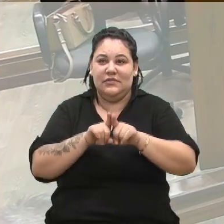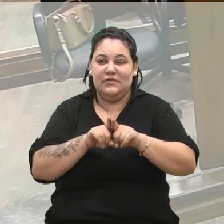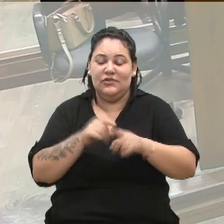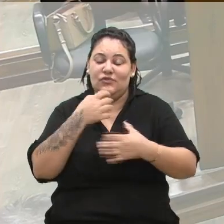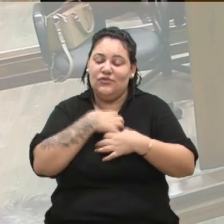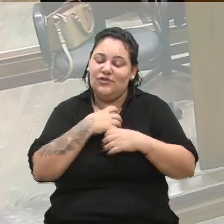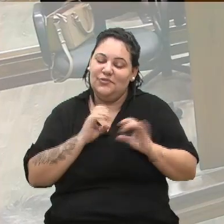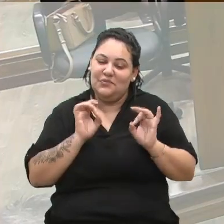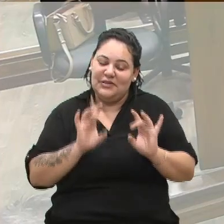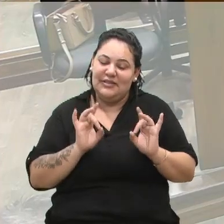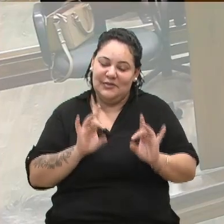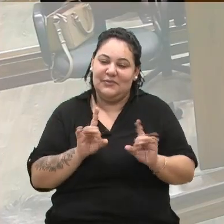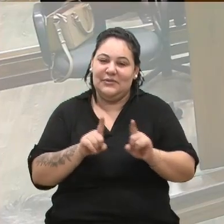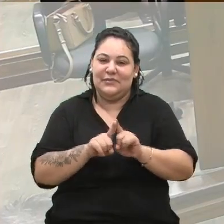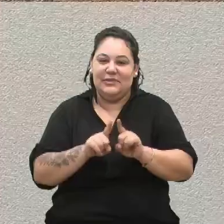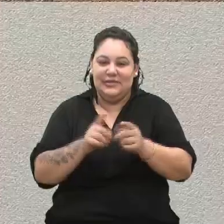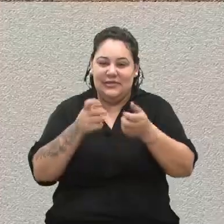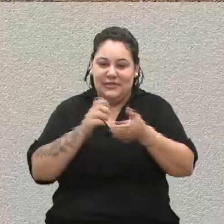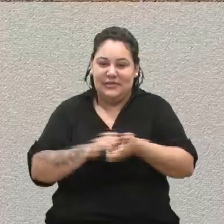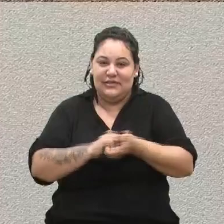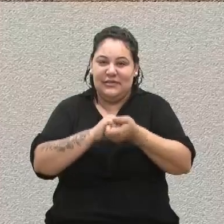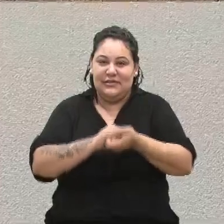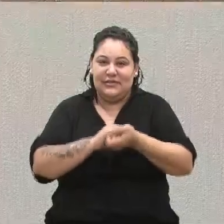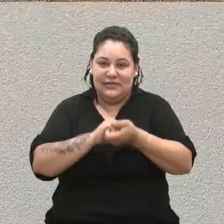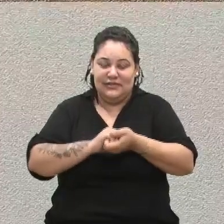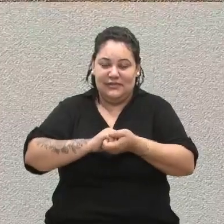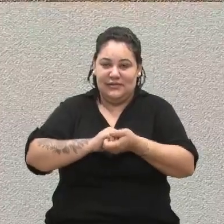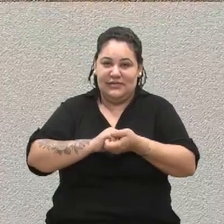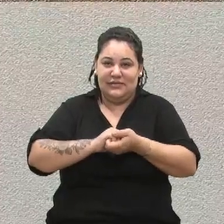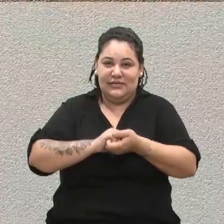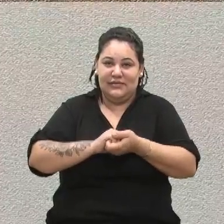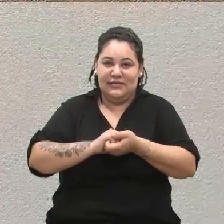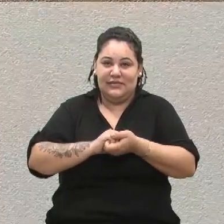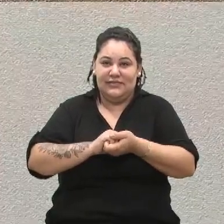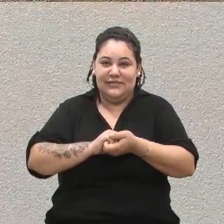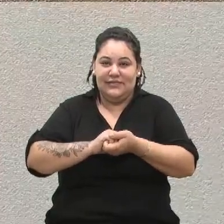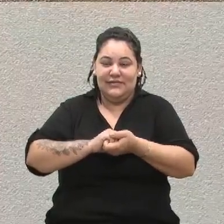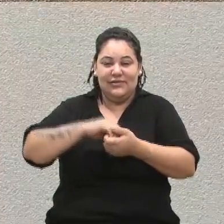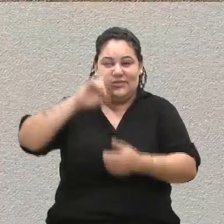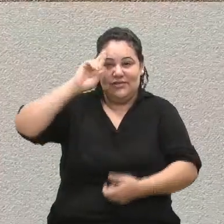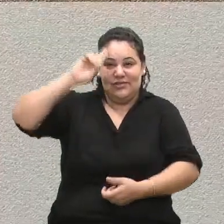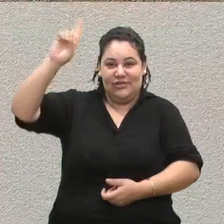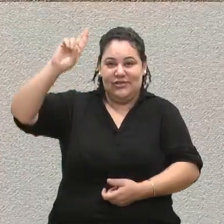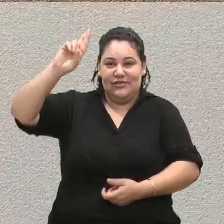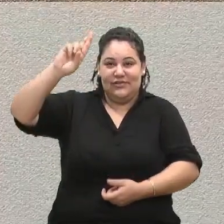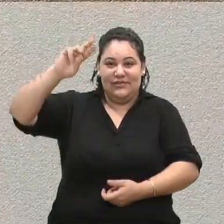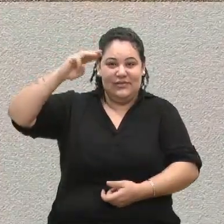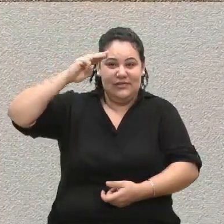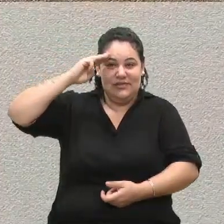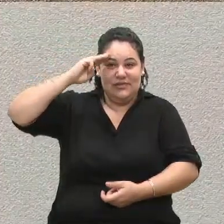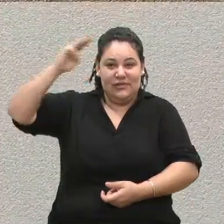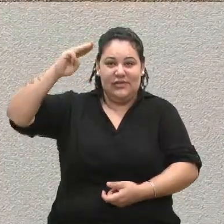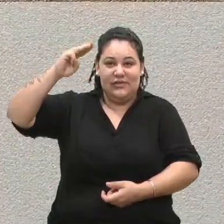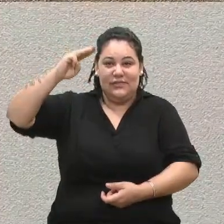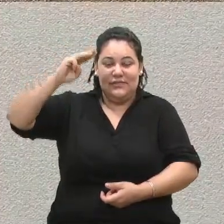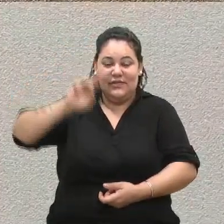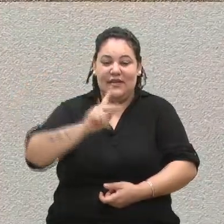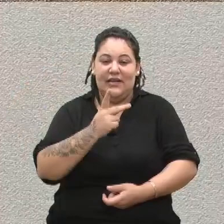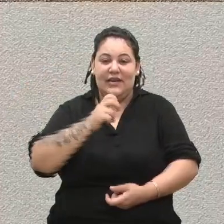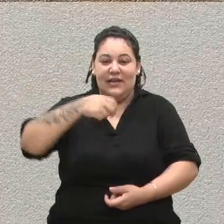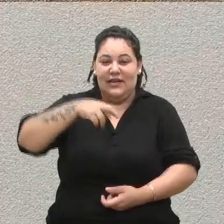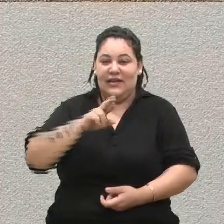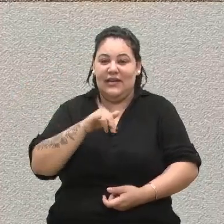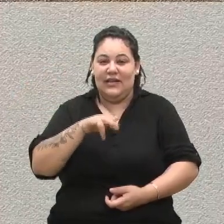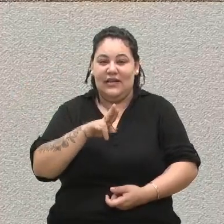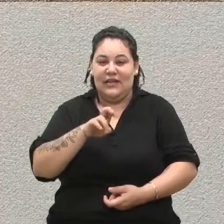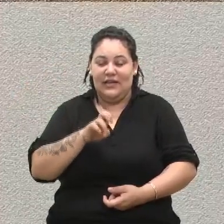especial saudar o chefe escoteiro Henrique Koch, obrigado pela presença. Este é um